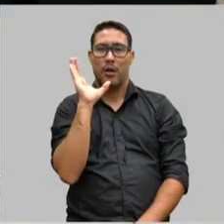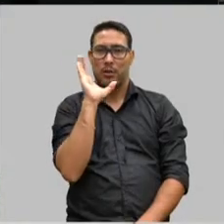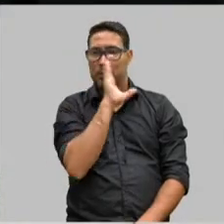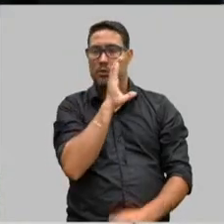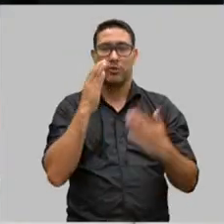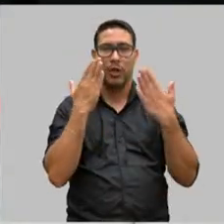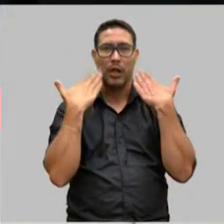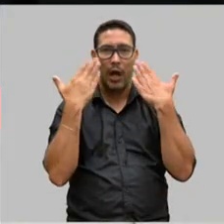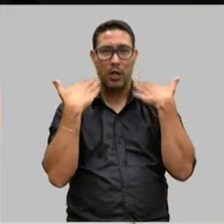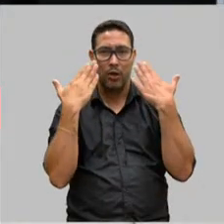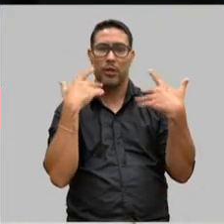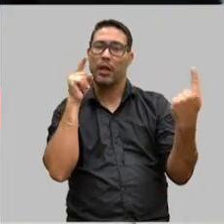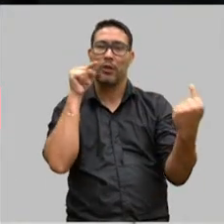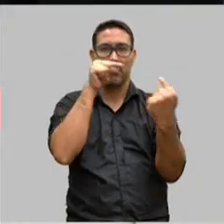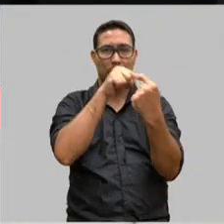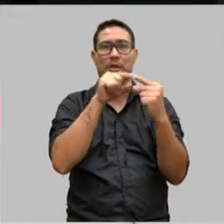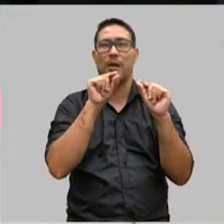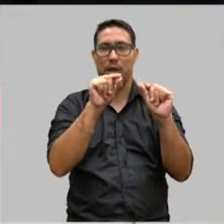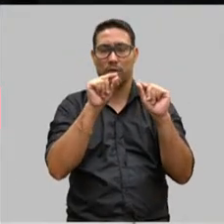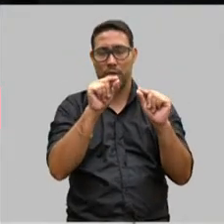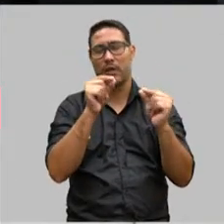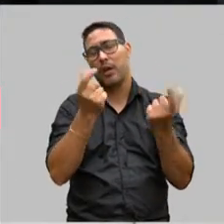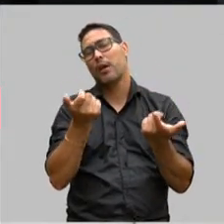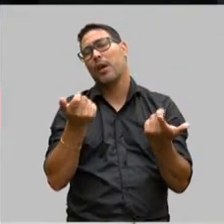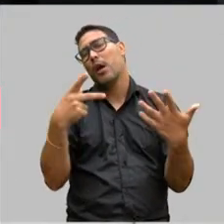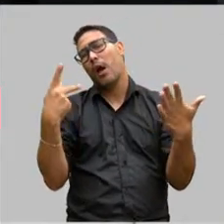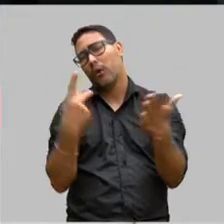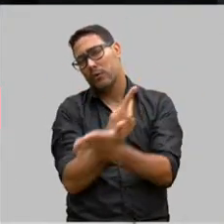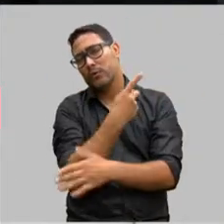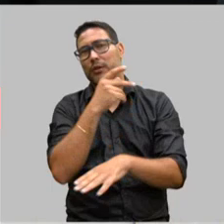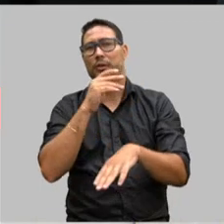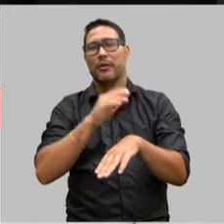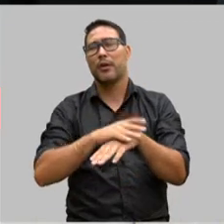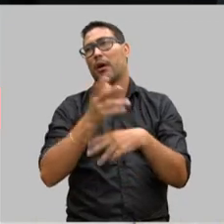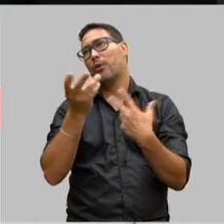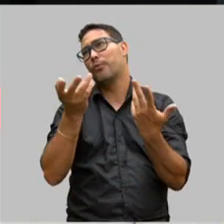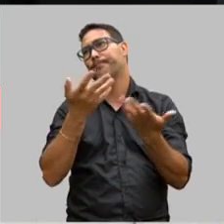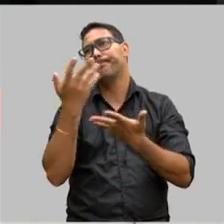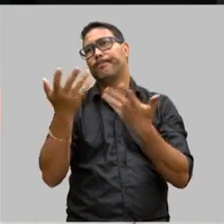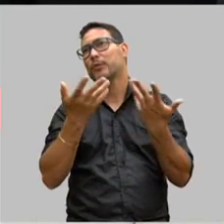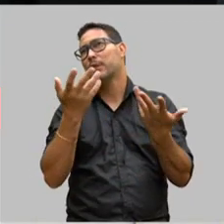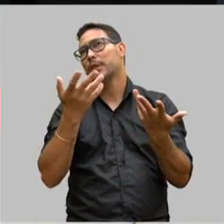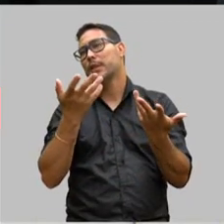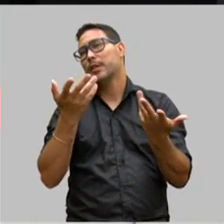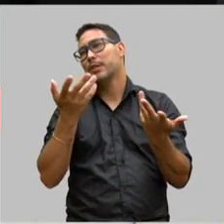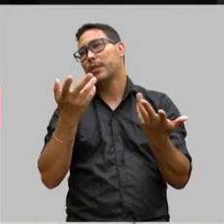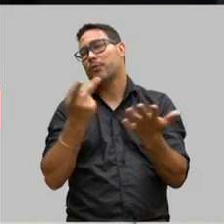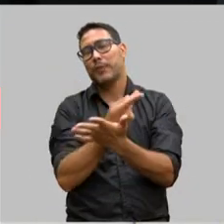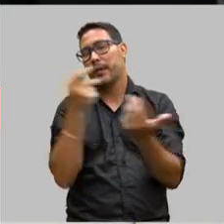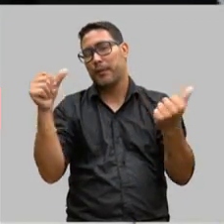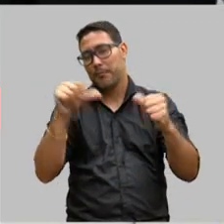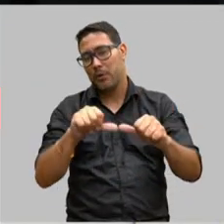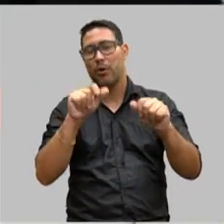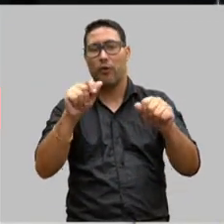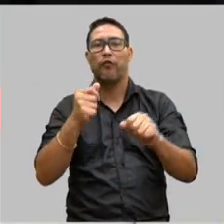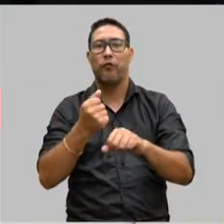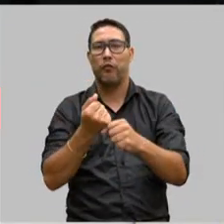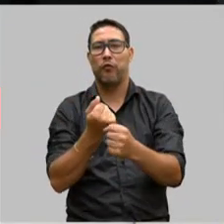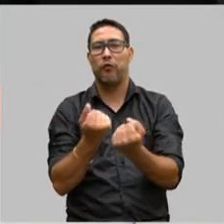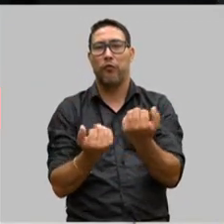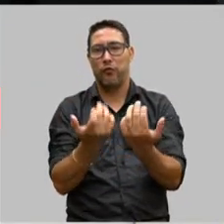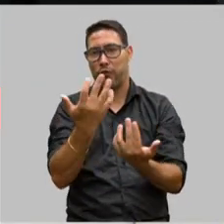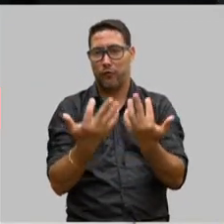quê? A condições mais propícias para o alastramento dos incêndios. E eu estou falando